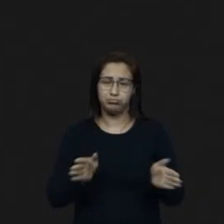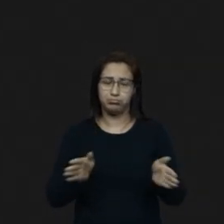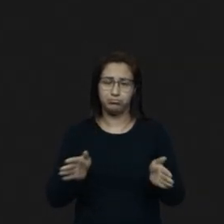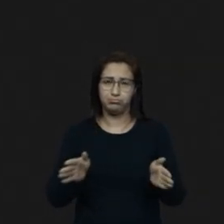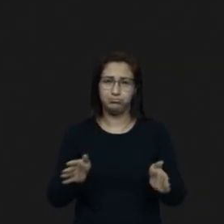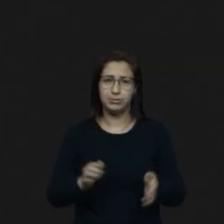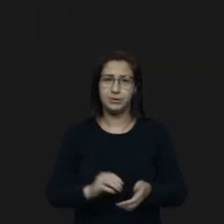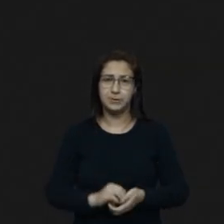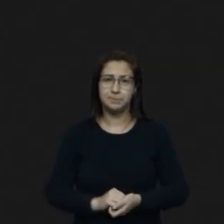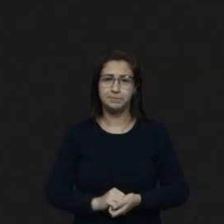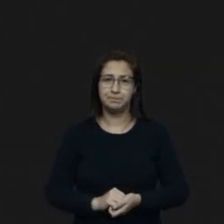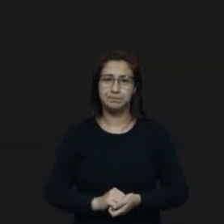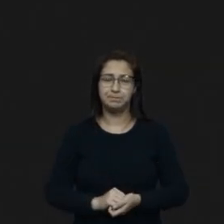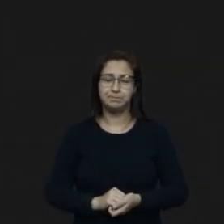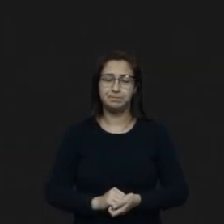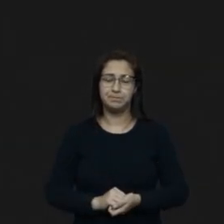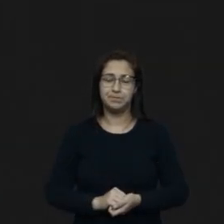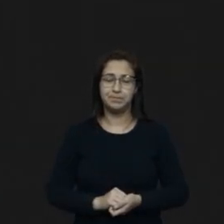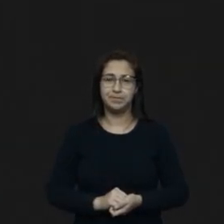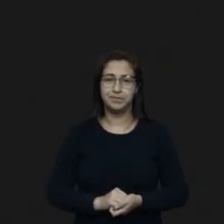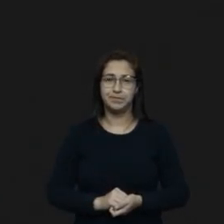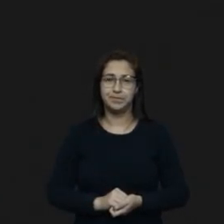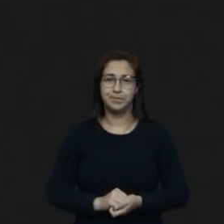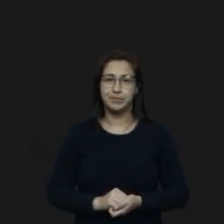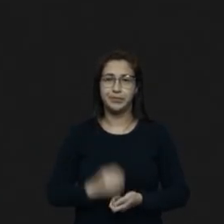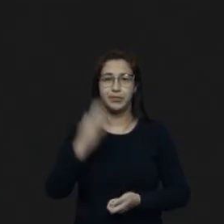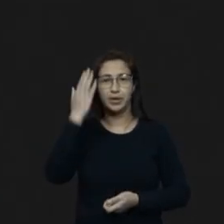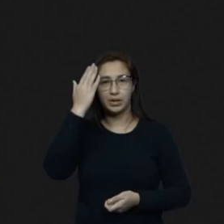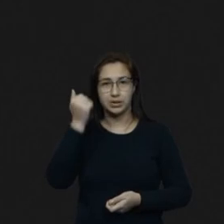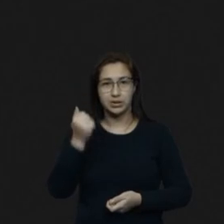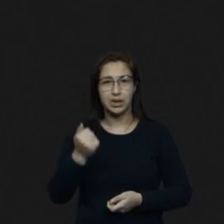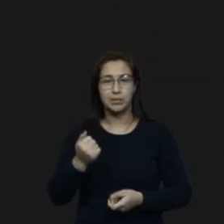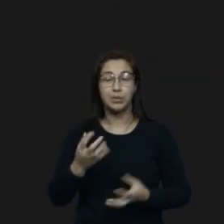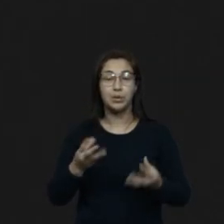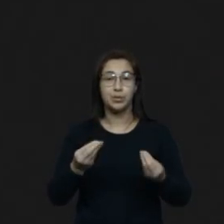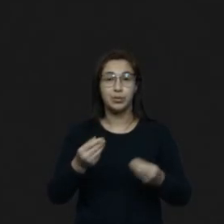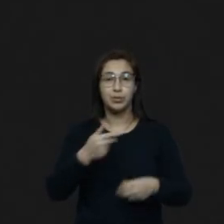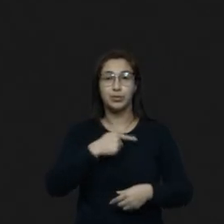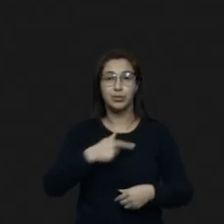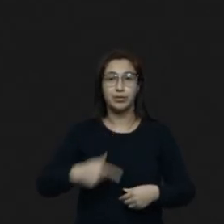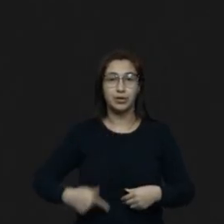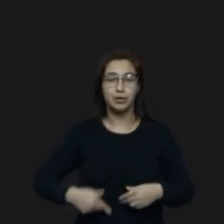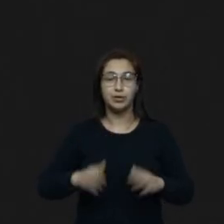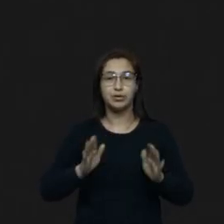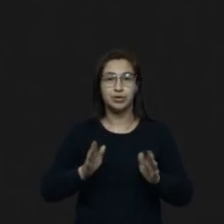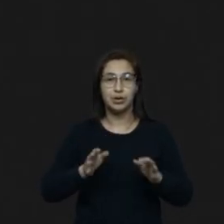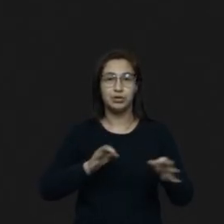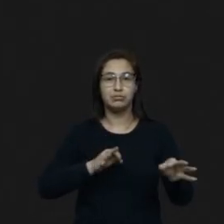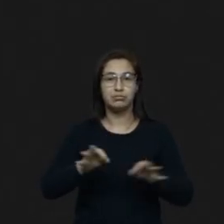Isso foi só um trecho da caminhada, né? Nós sabemos que muitos governadores já estão se organizando,